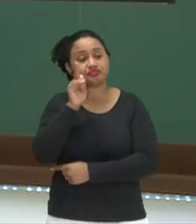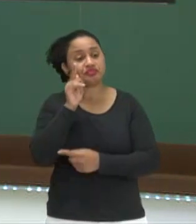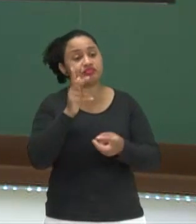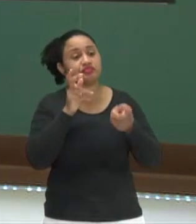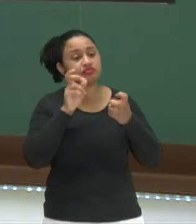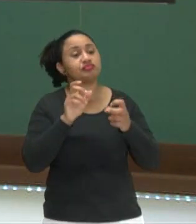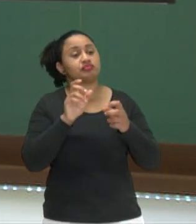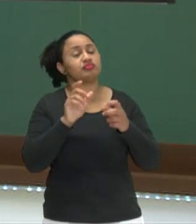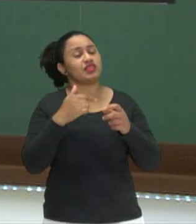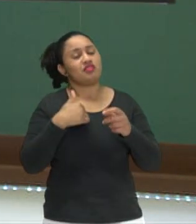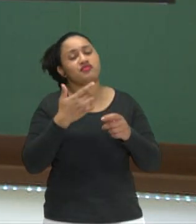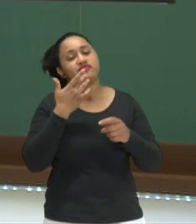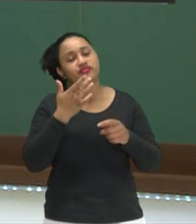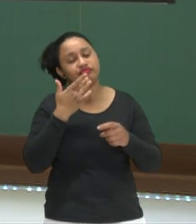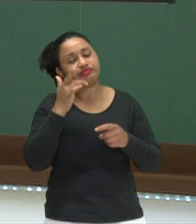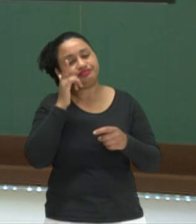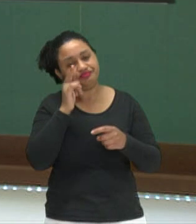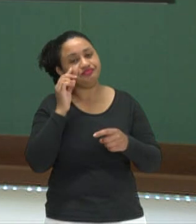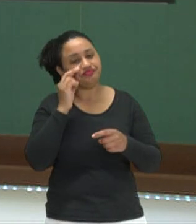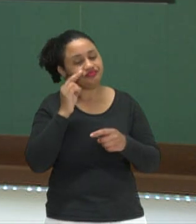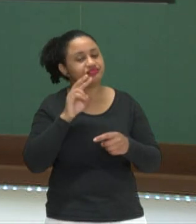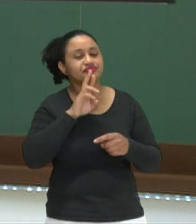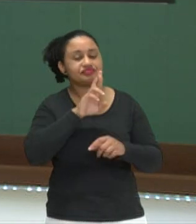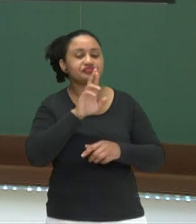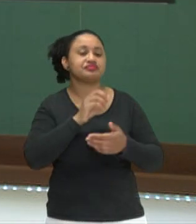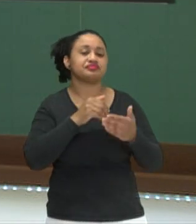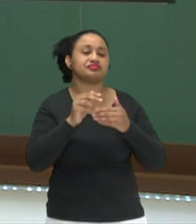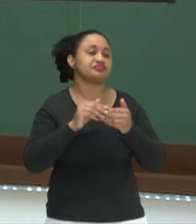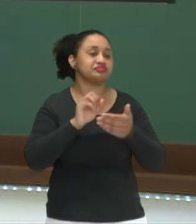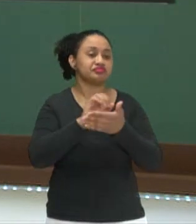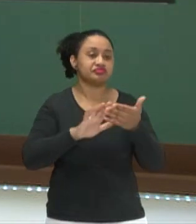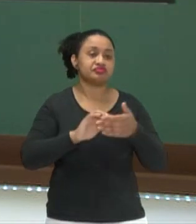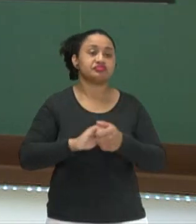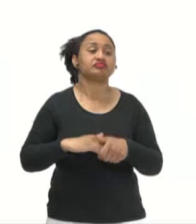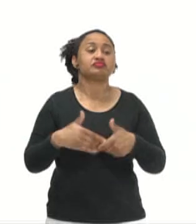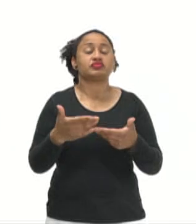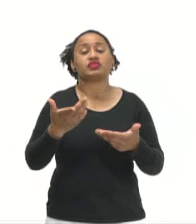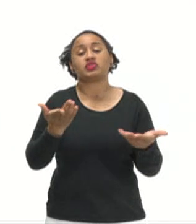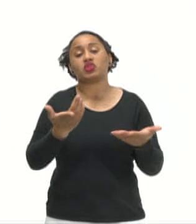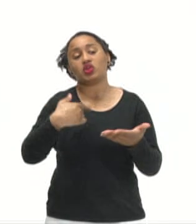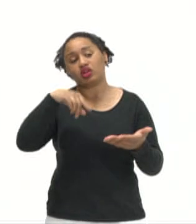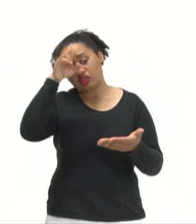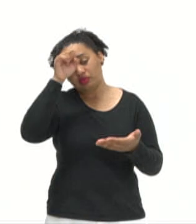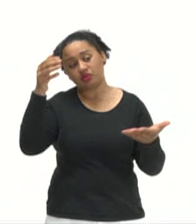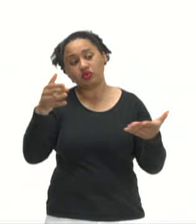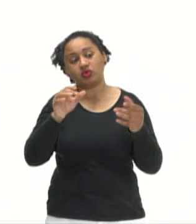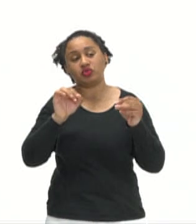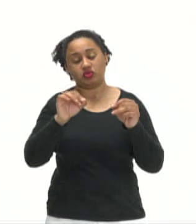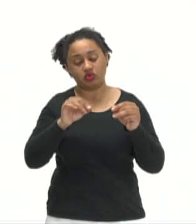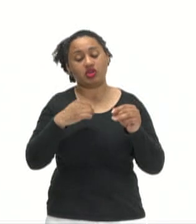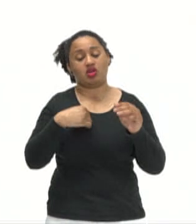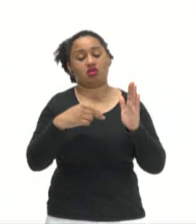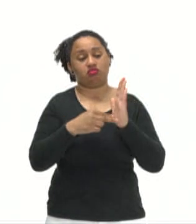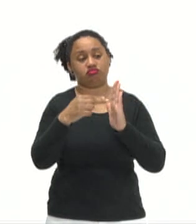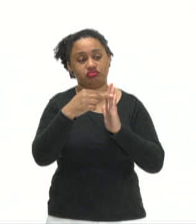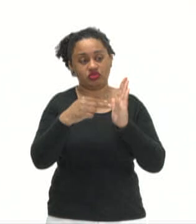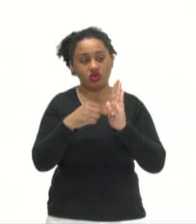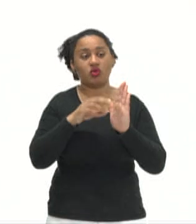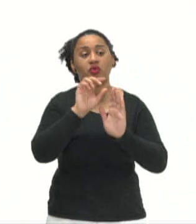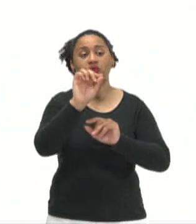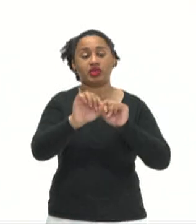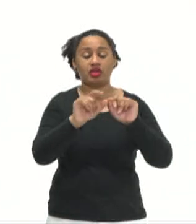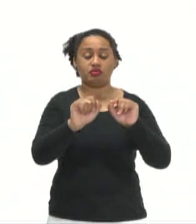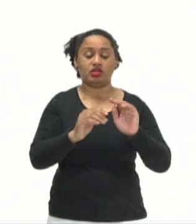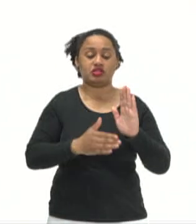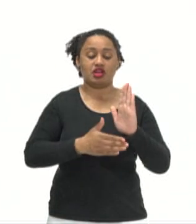visualizar isso, vai ficar fácil de você resolver qualquer exercício. O que a gente falou hoje? Falamos da definição do prisma, vimos que o prisma ele pode ser